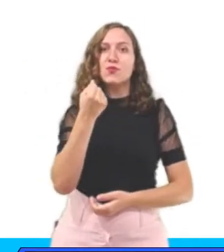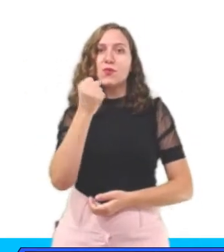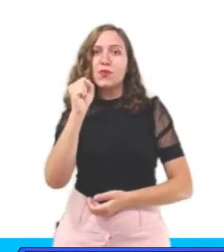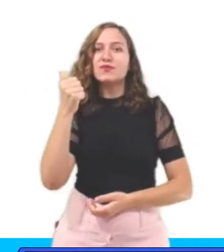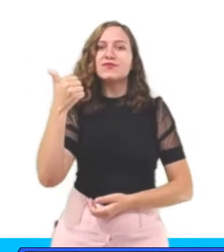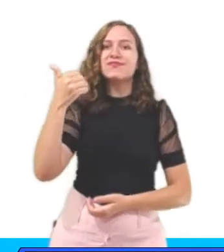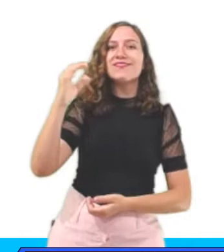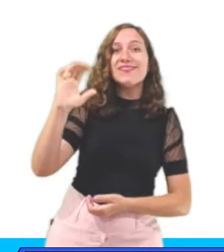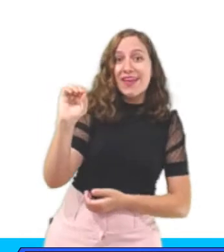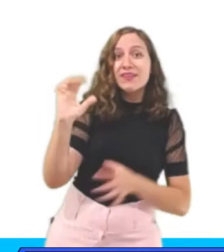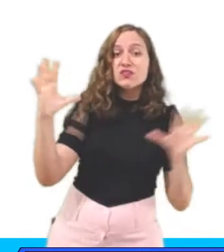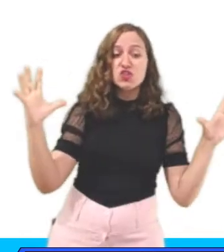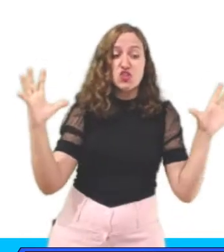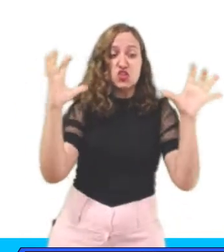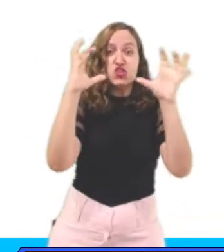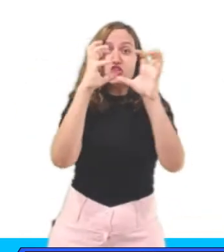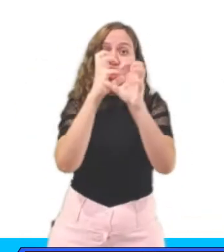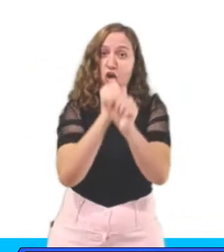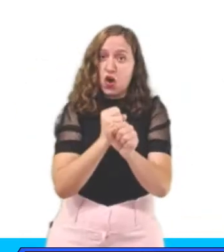10. Então, eu vou somar